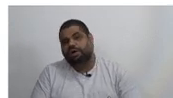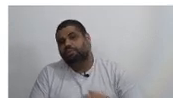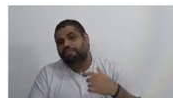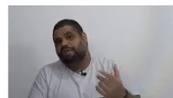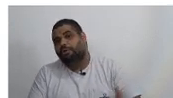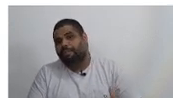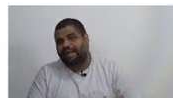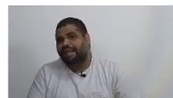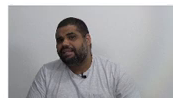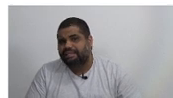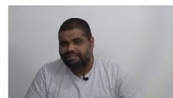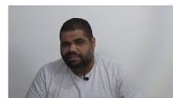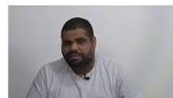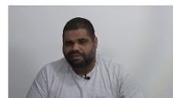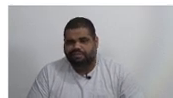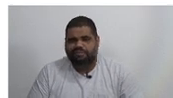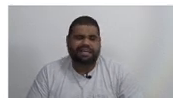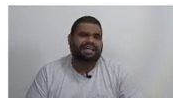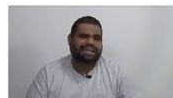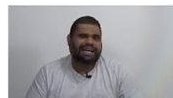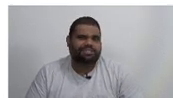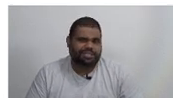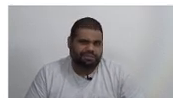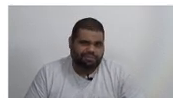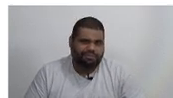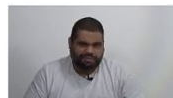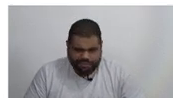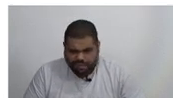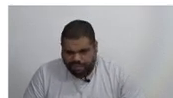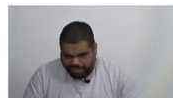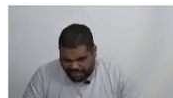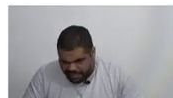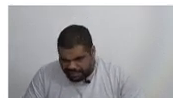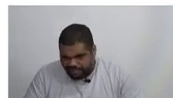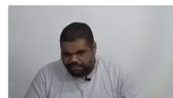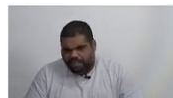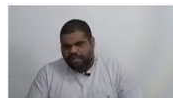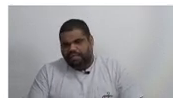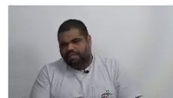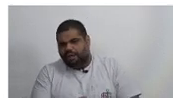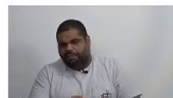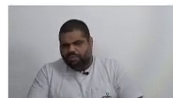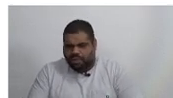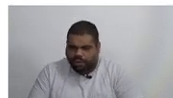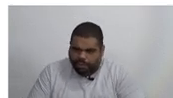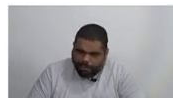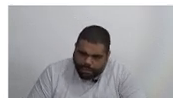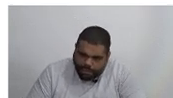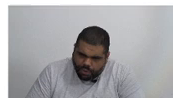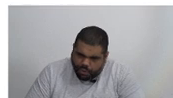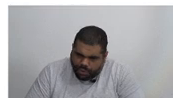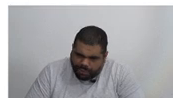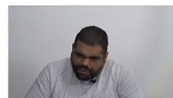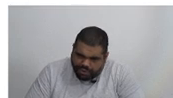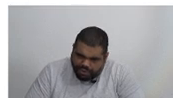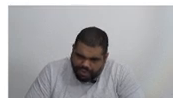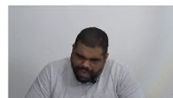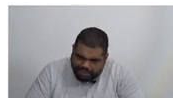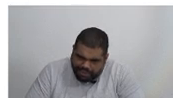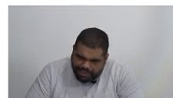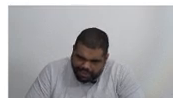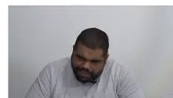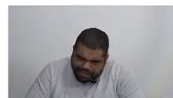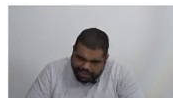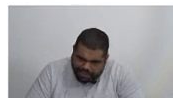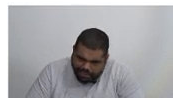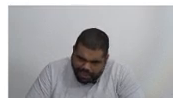Se não tiver o parênteses, fica negativo. Beleza? Então, pessoal, o y no